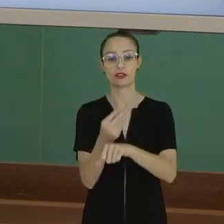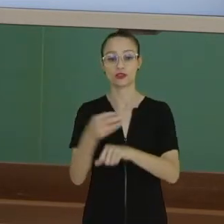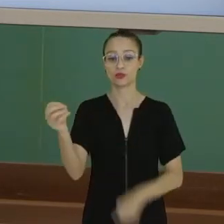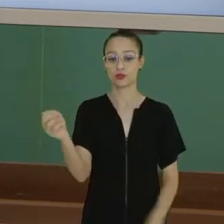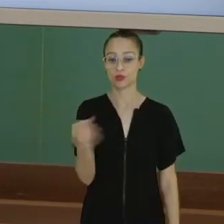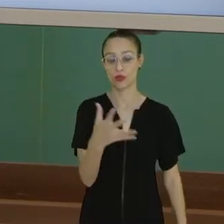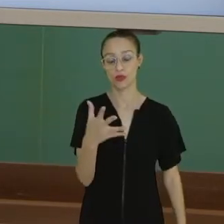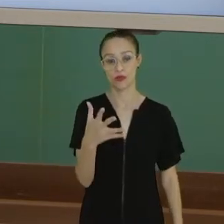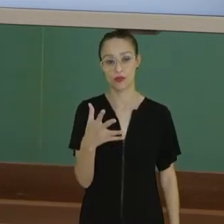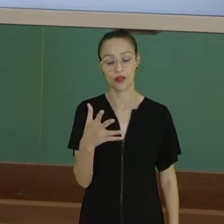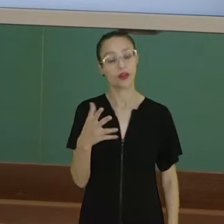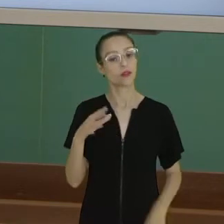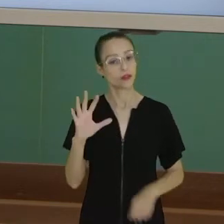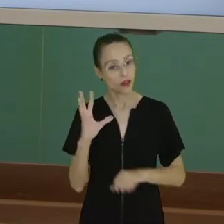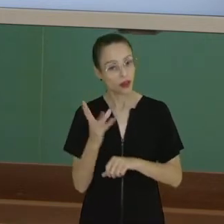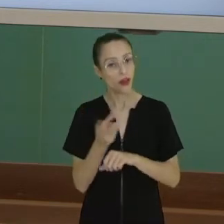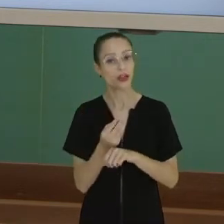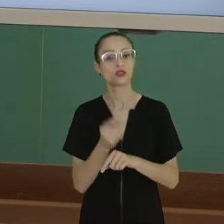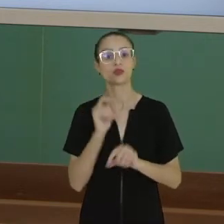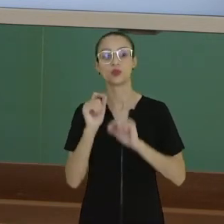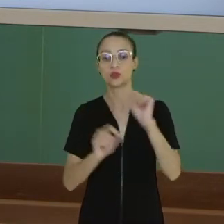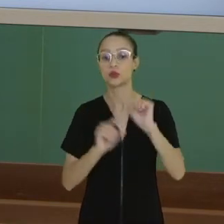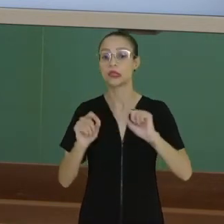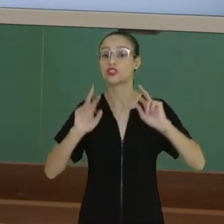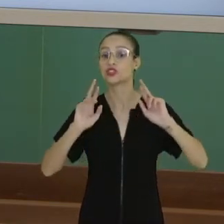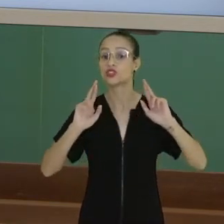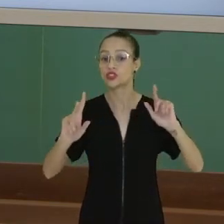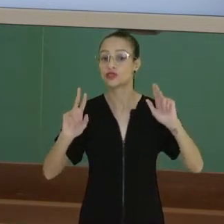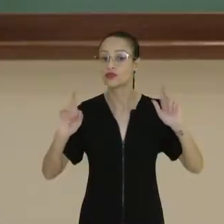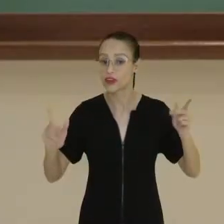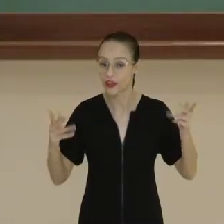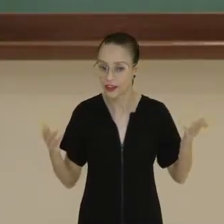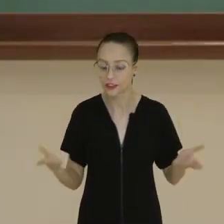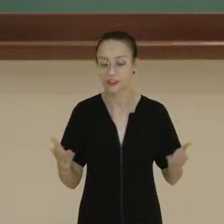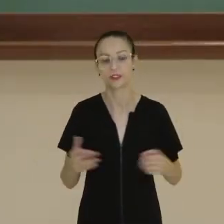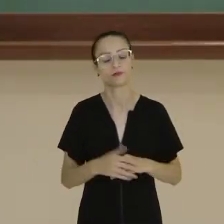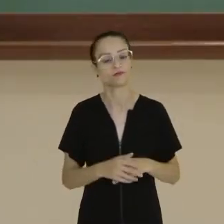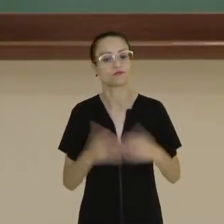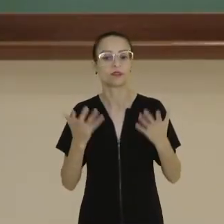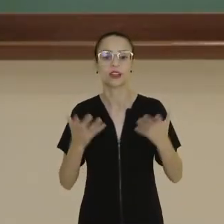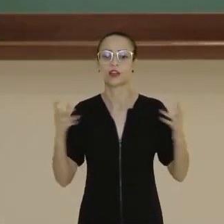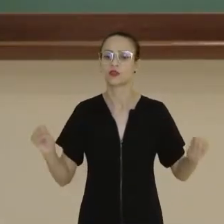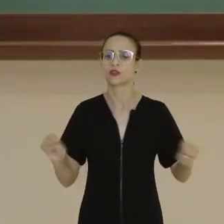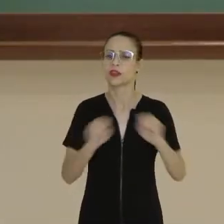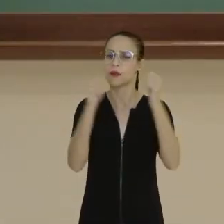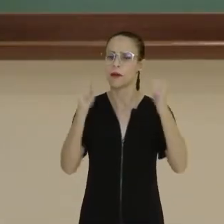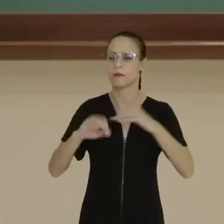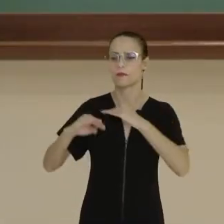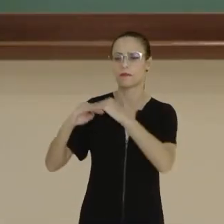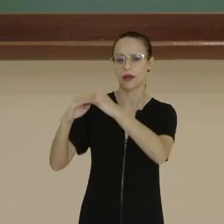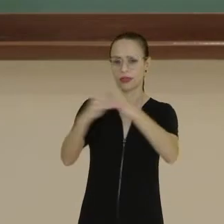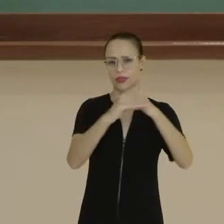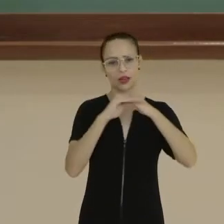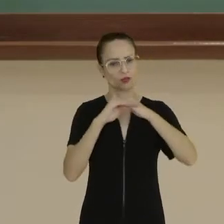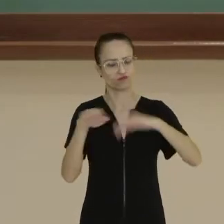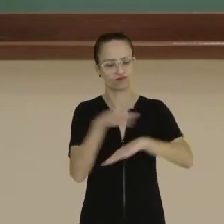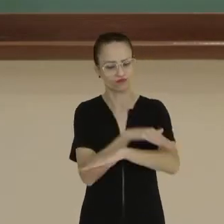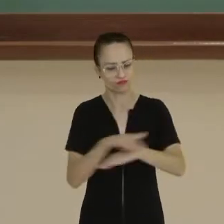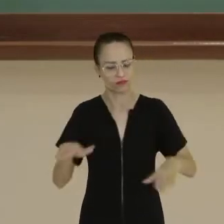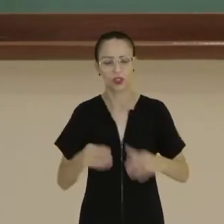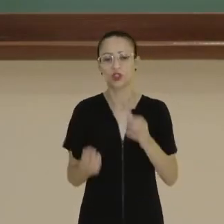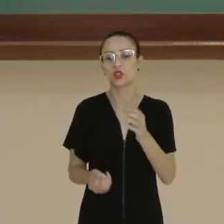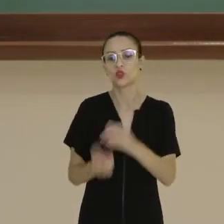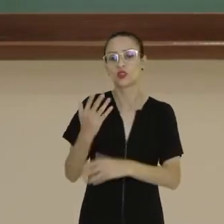Uma arte com tendências diferentes, querendo quebrar os padrões, né? Então surgiu